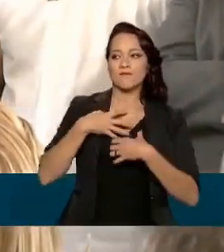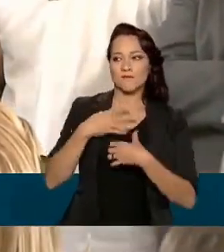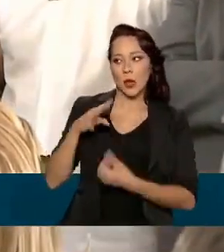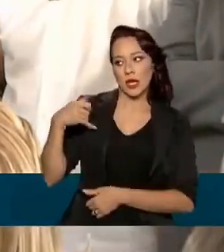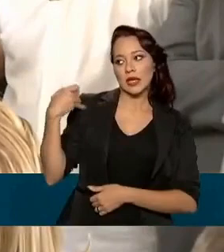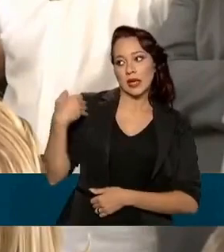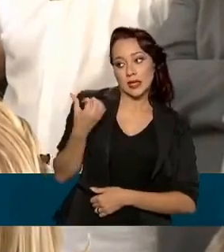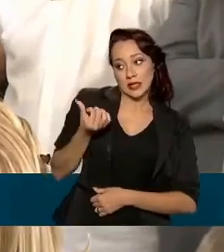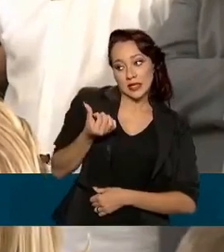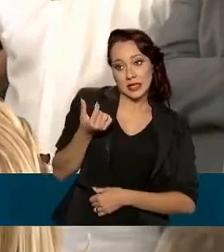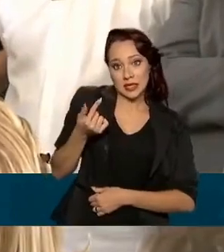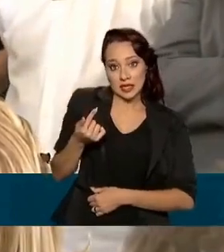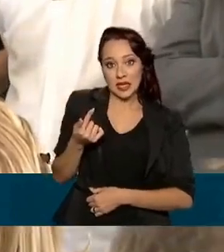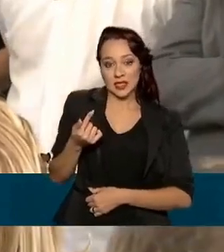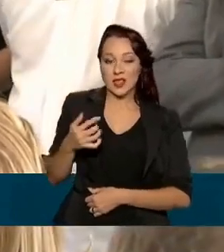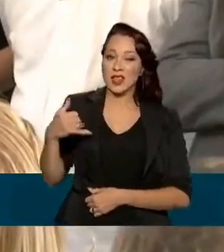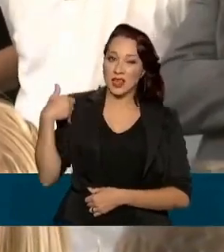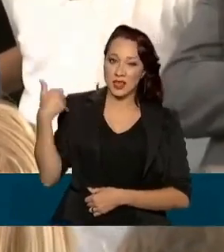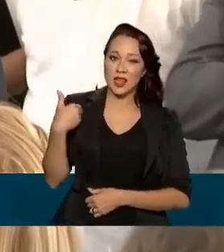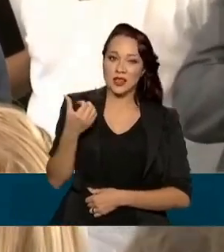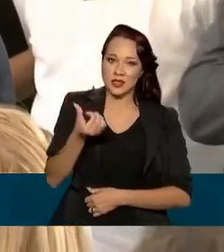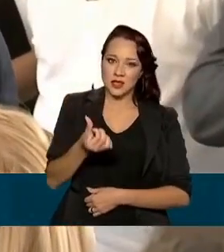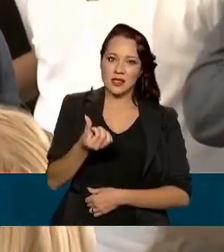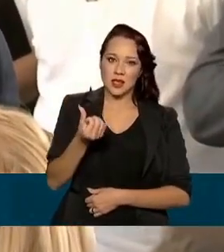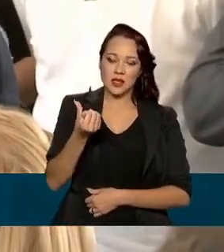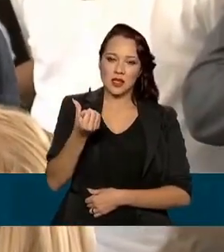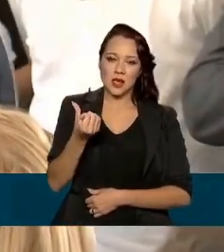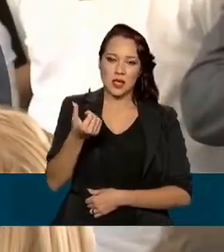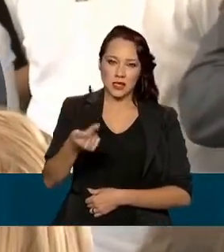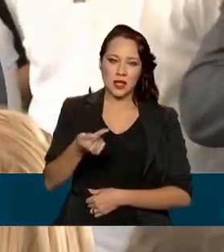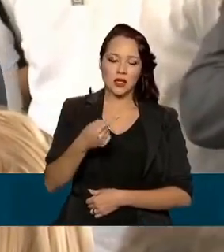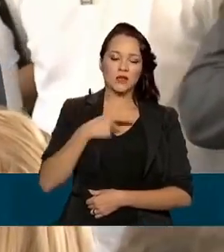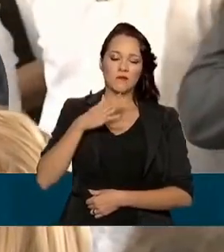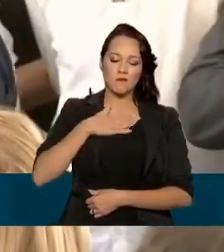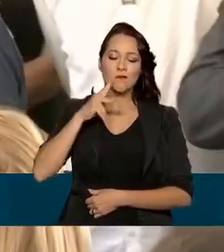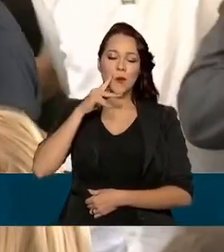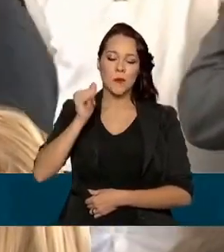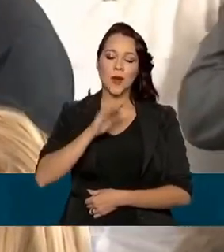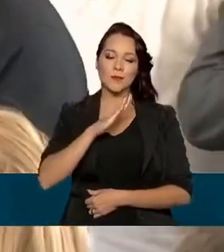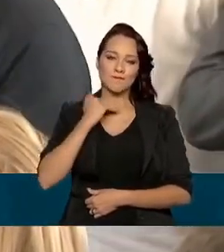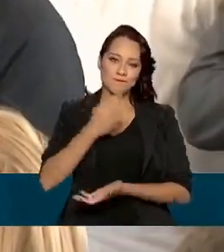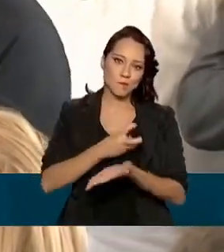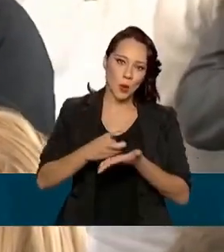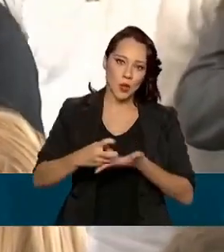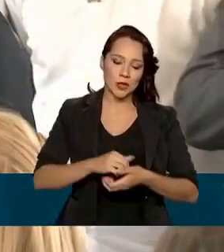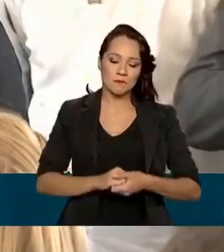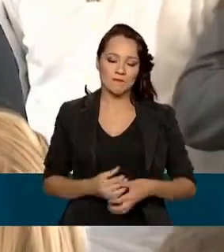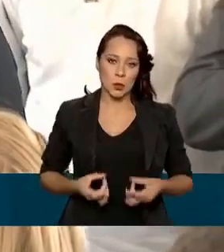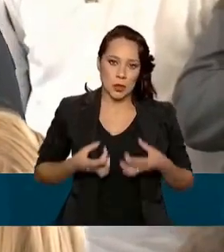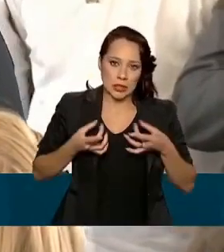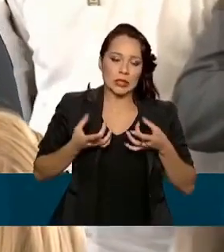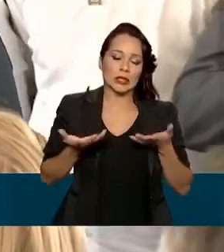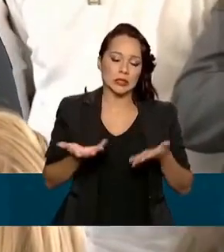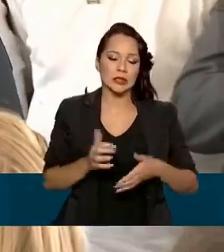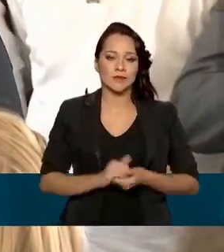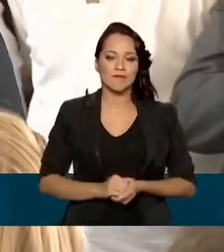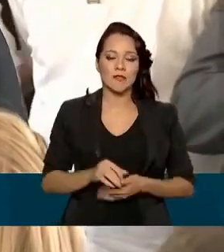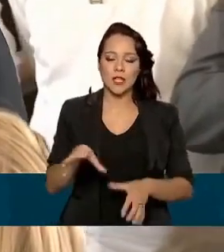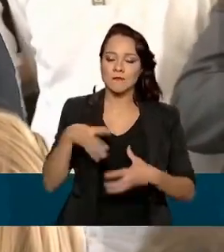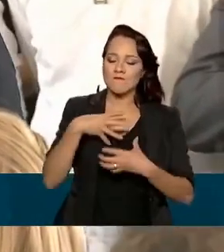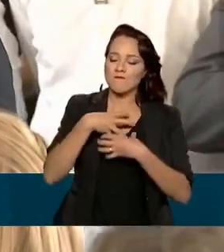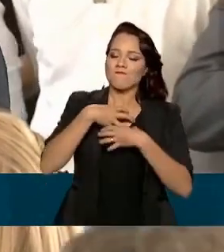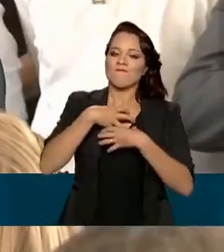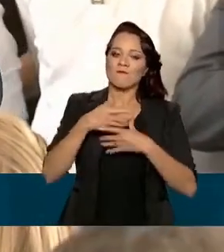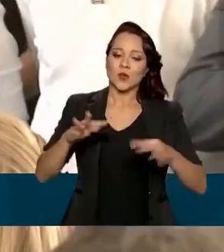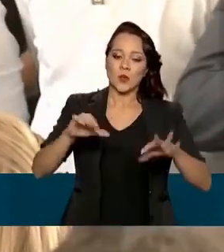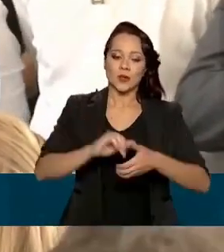67 e com 68, meu pai também perdeu a batalha para o câncer. Então, algo que realmente nos choca a